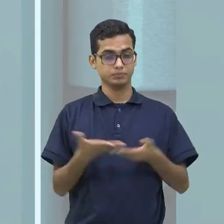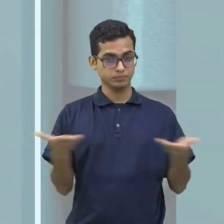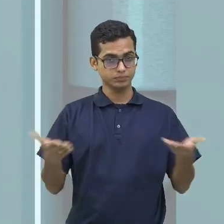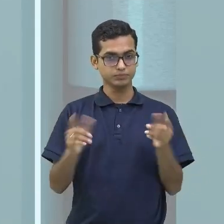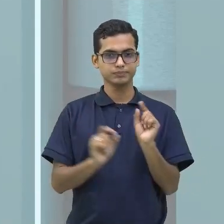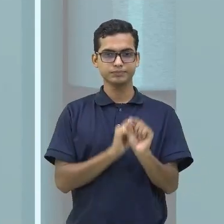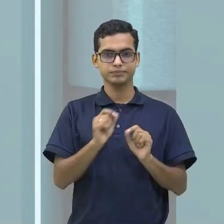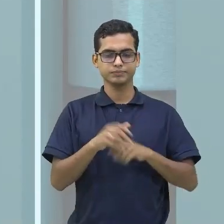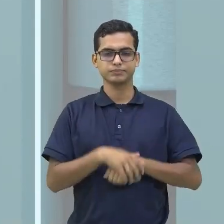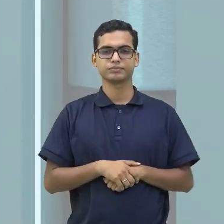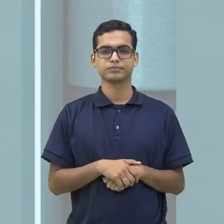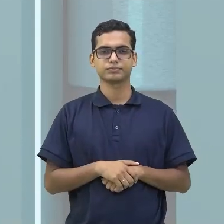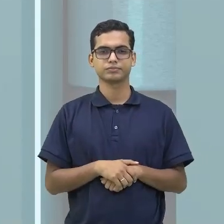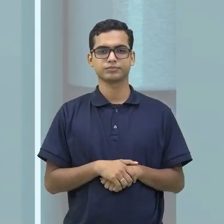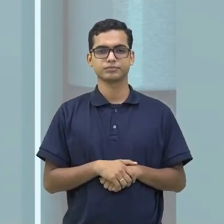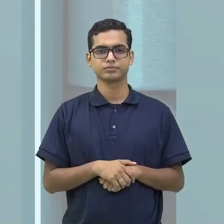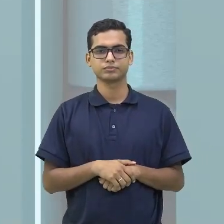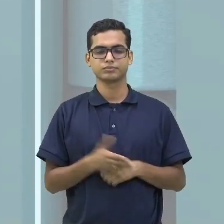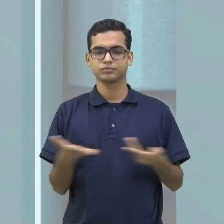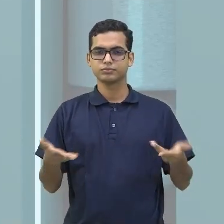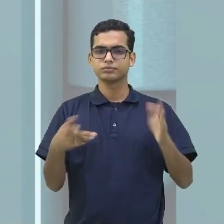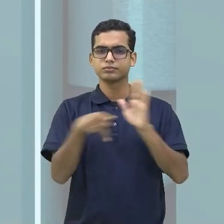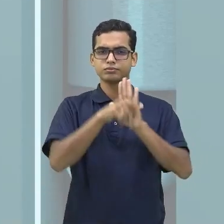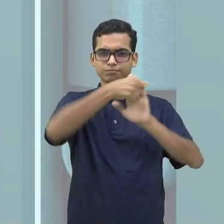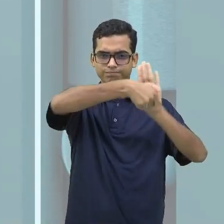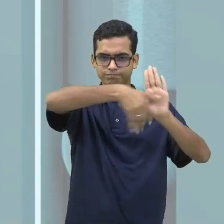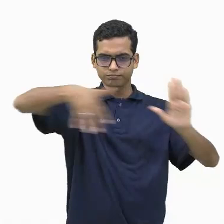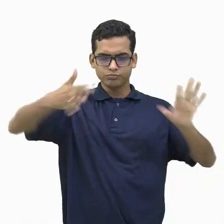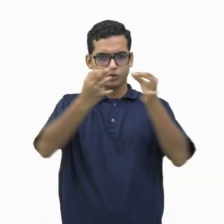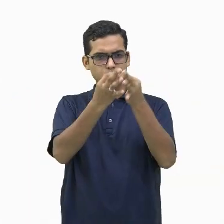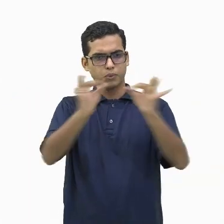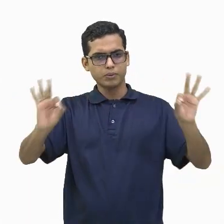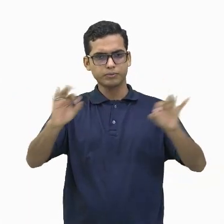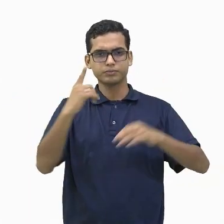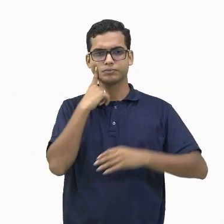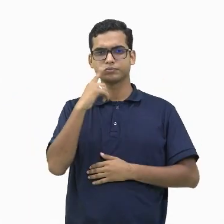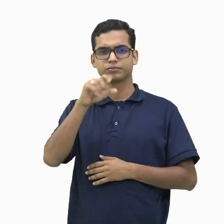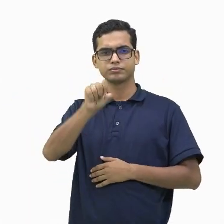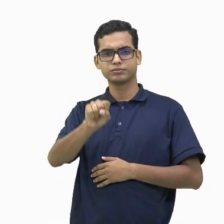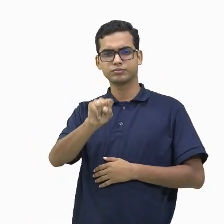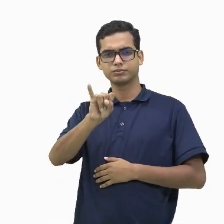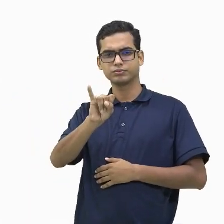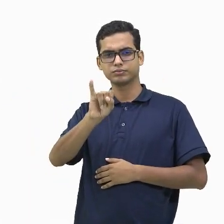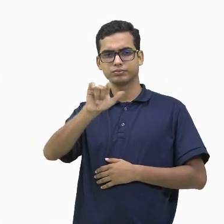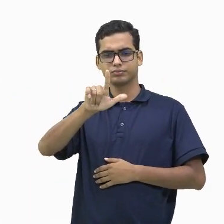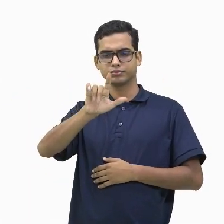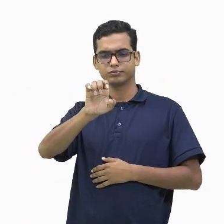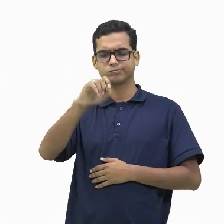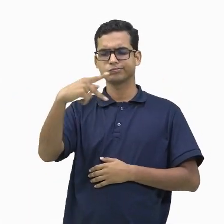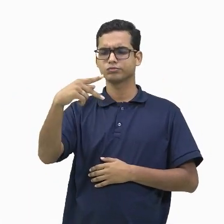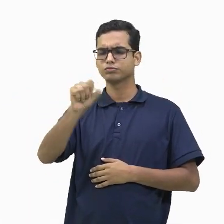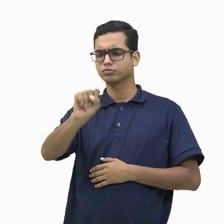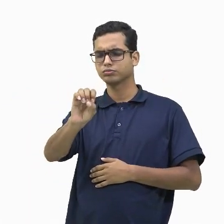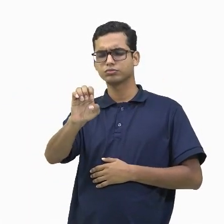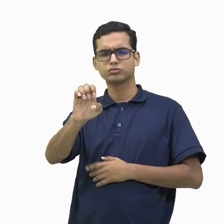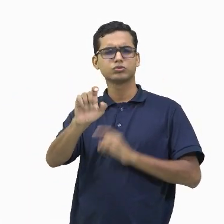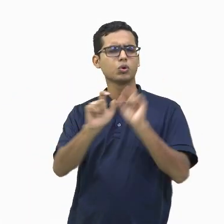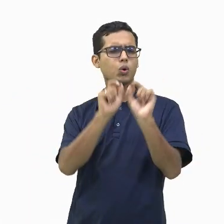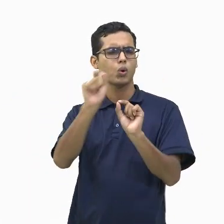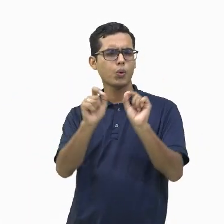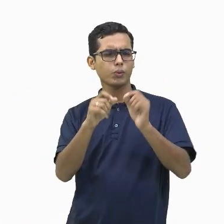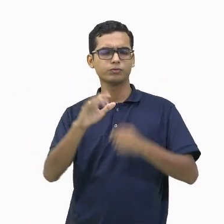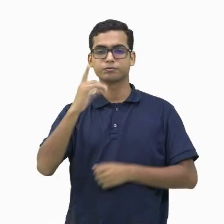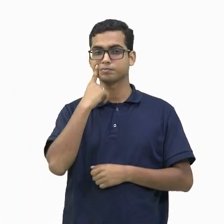de construção que é bem interessante de observar, que é o que a gente chama de silepse. A silepse é uma figura de construção que